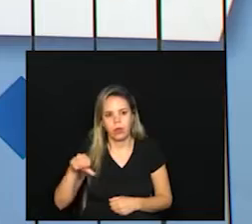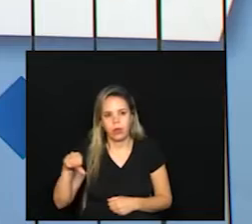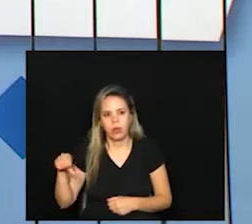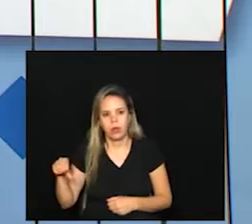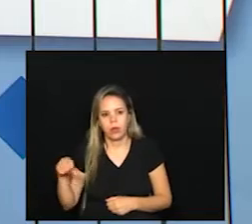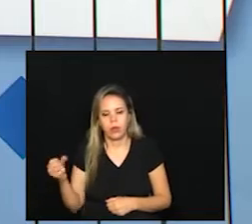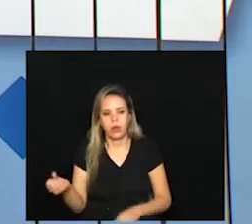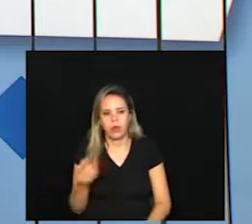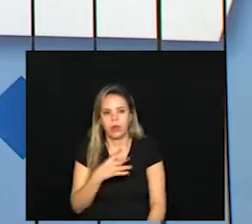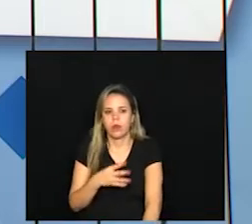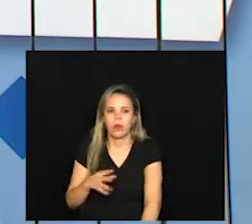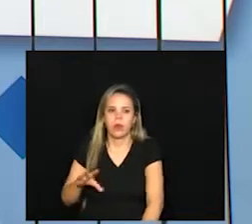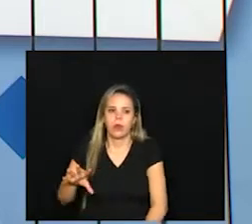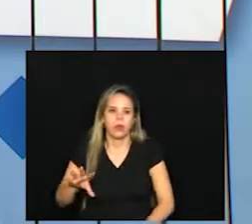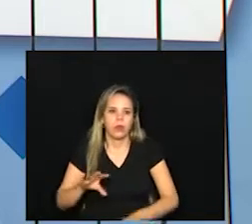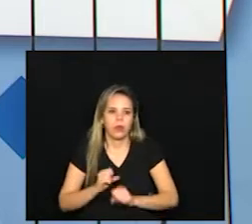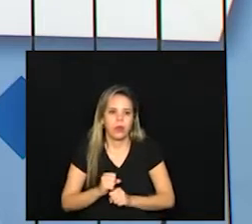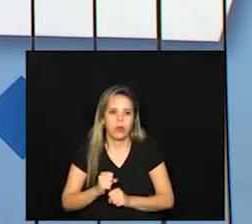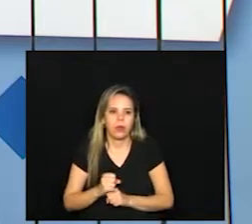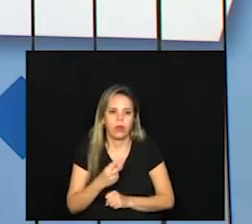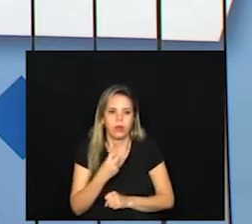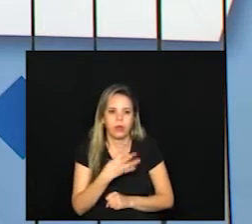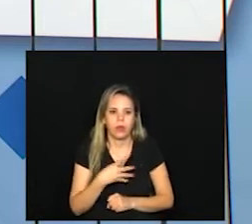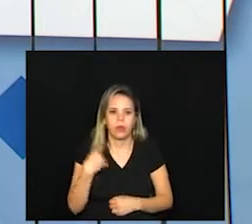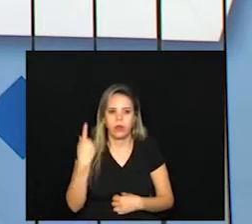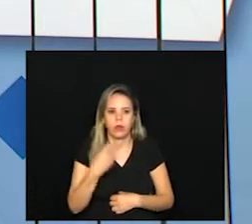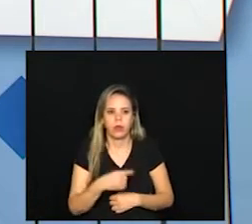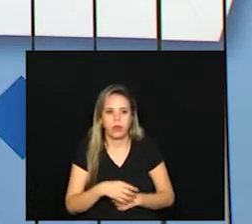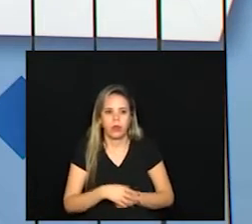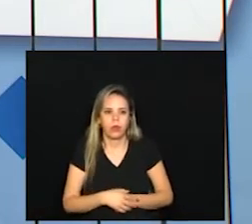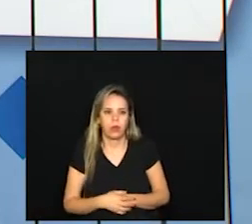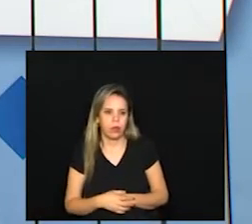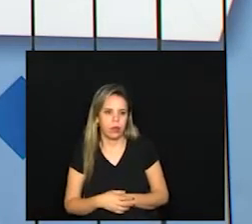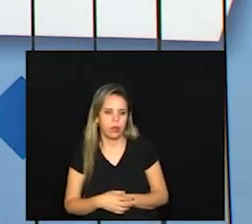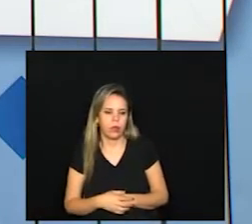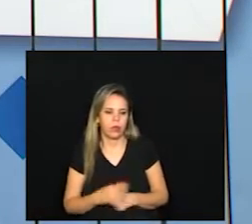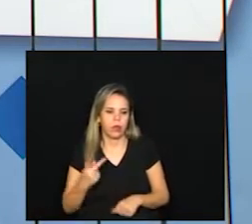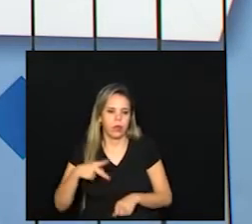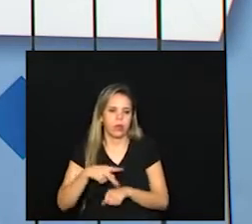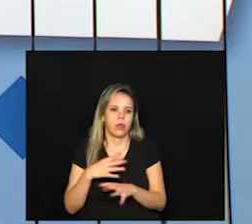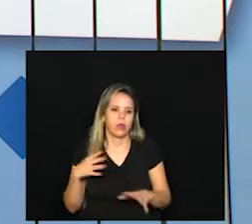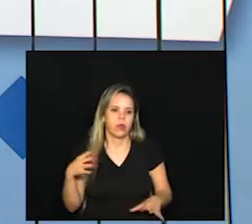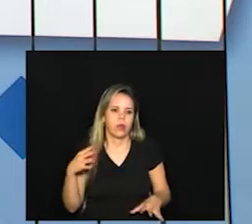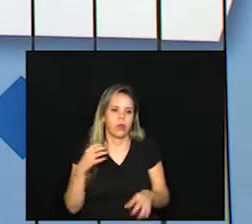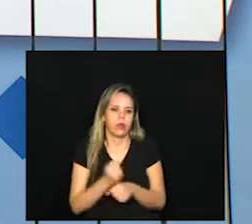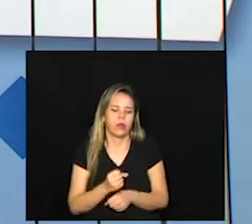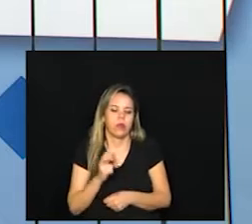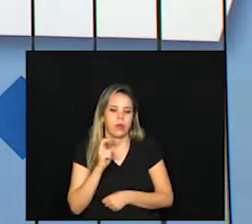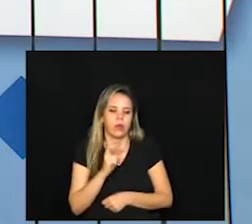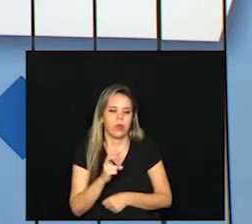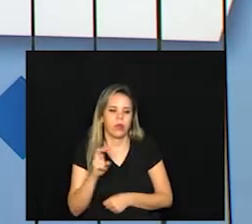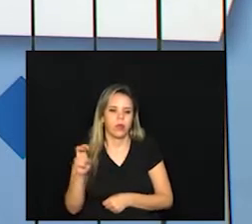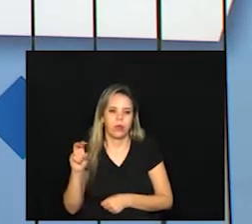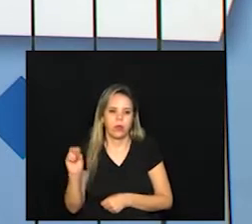18.999 novos casos nas últimas 24 horas. E o país soma